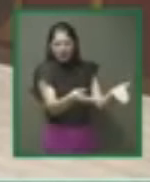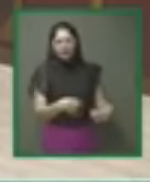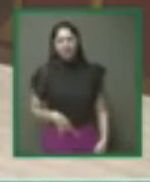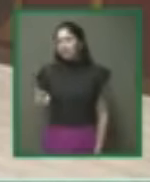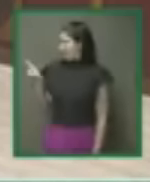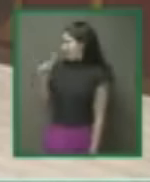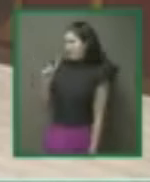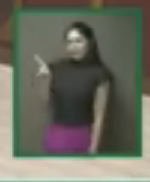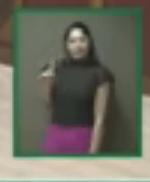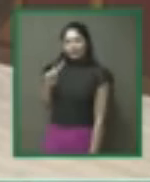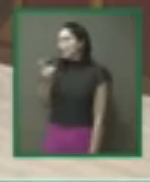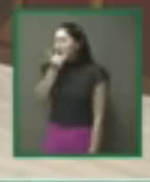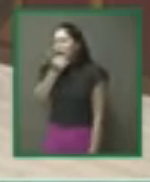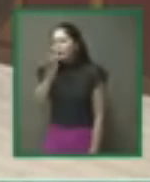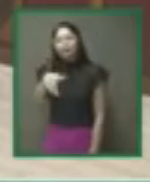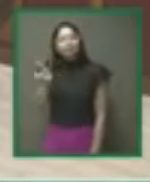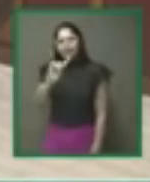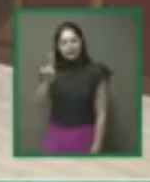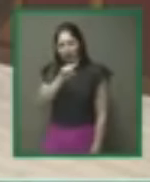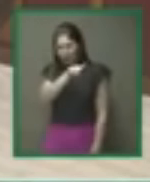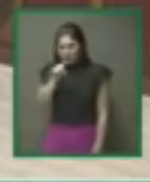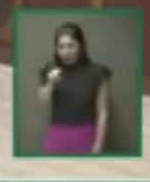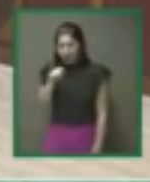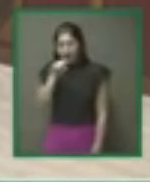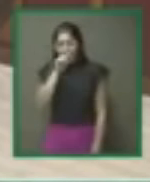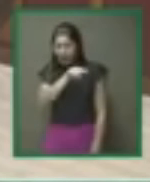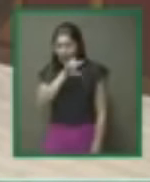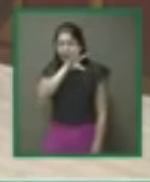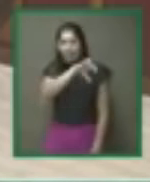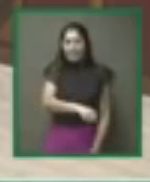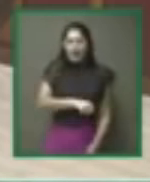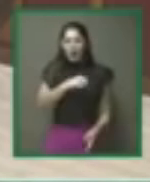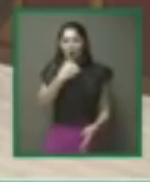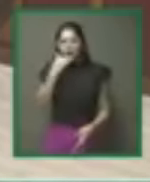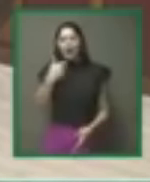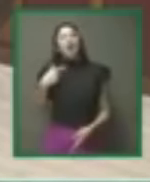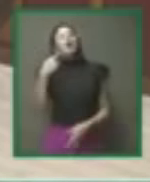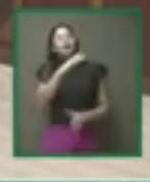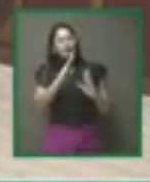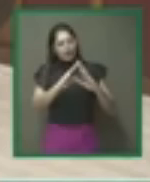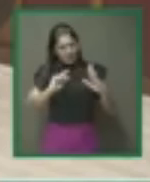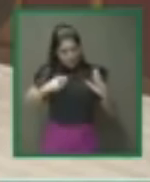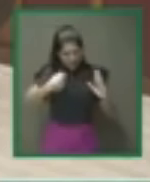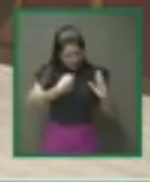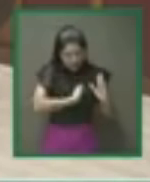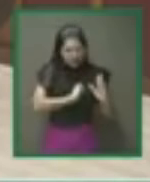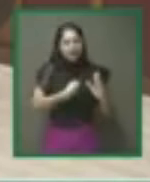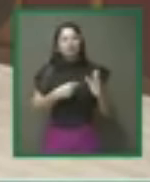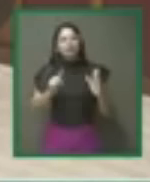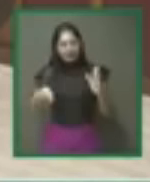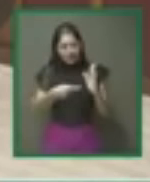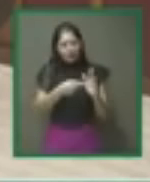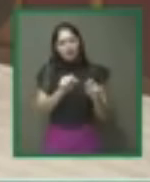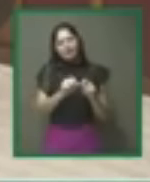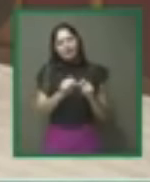Não, excelência. Oh, perdão, doutor. Ele subtraiu o telefone. Tá. Inclusive, depois eu cheguei a registrar boletim de ocorrência por conta disso.